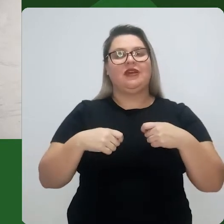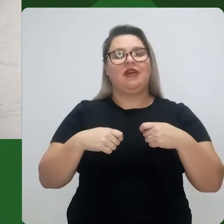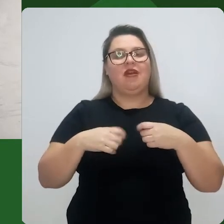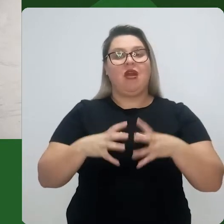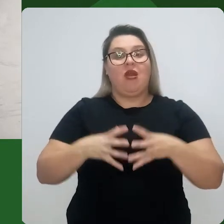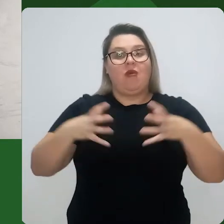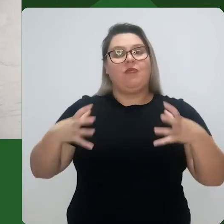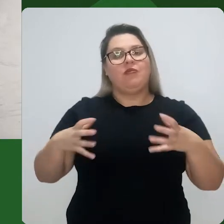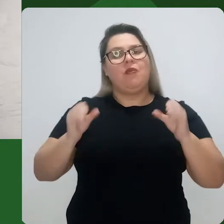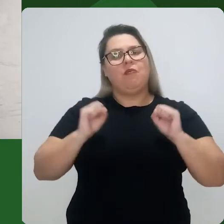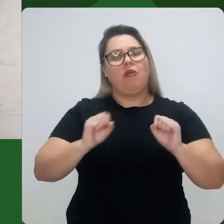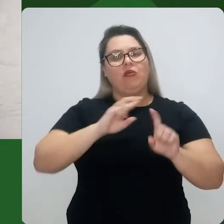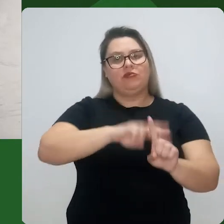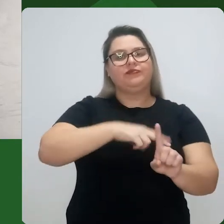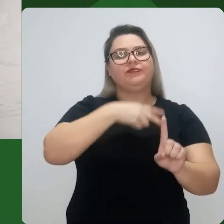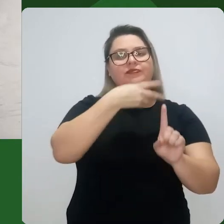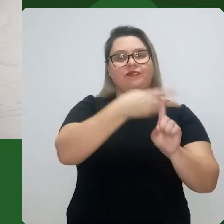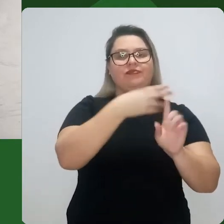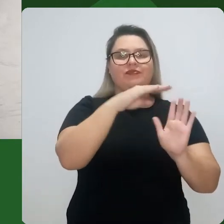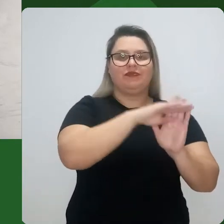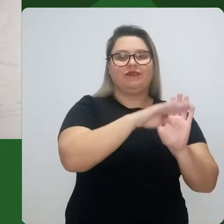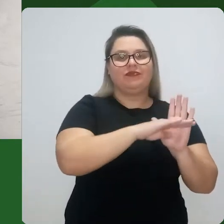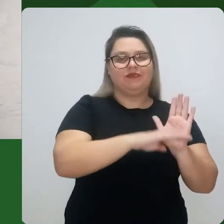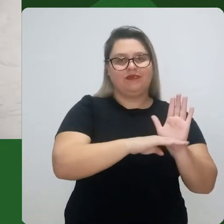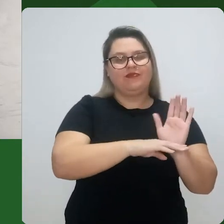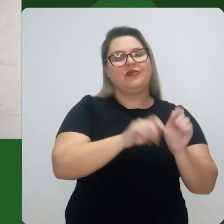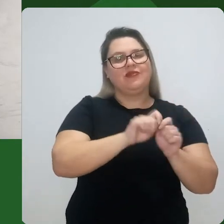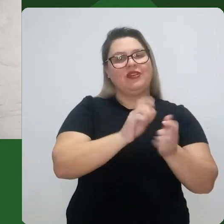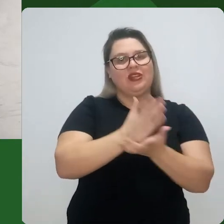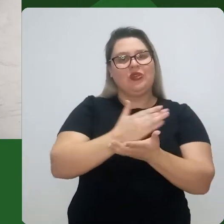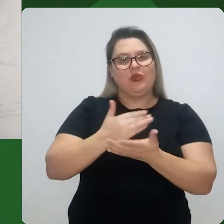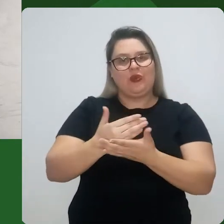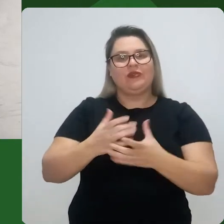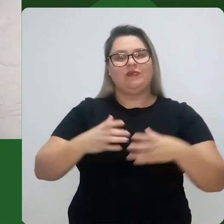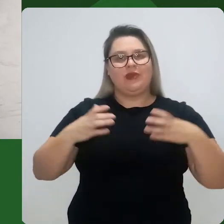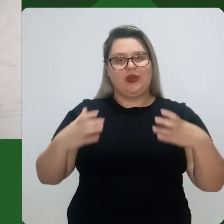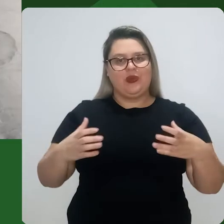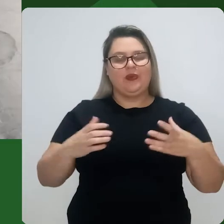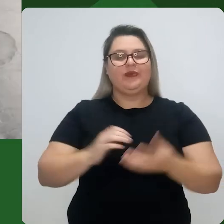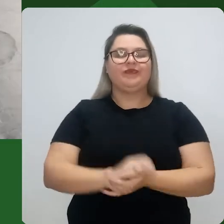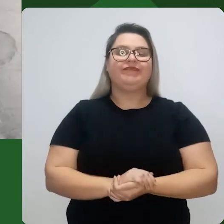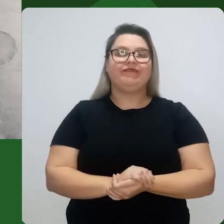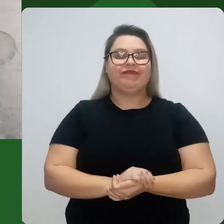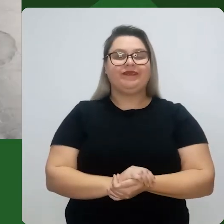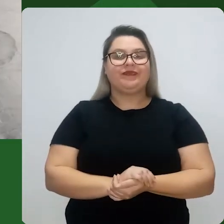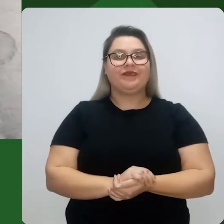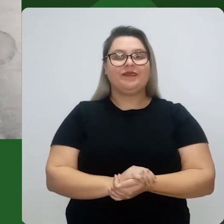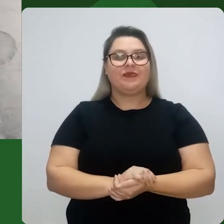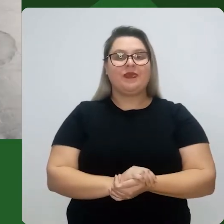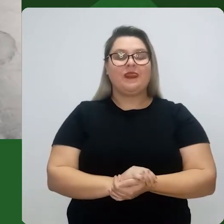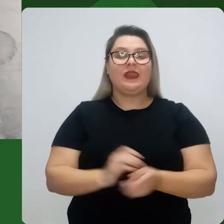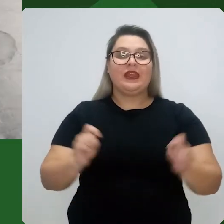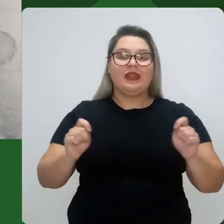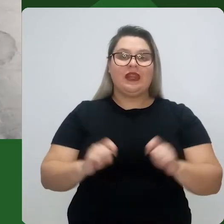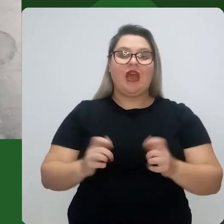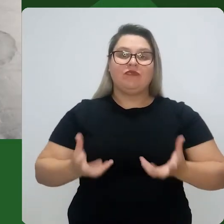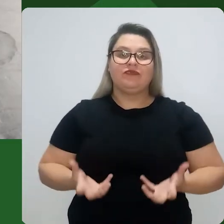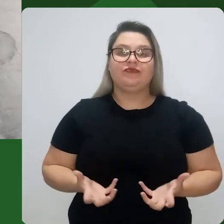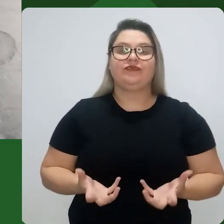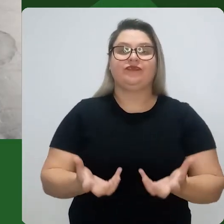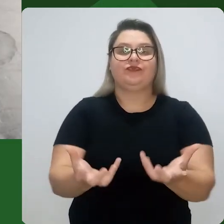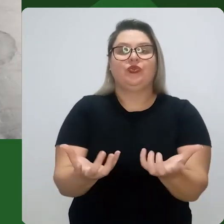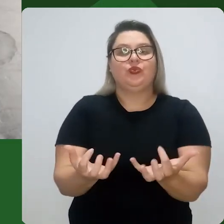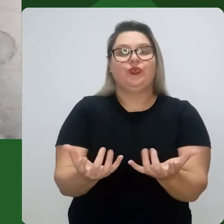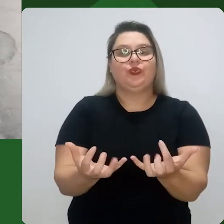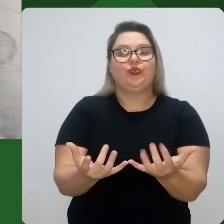necessidade, dupliquem a receita para fazer uma torta maior. Levar a forma